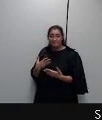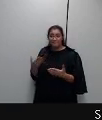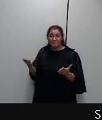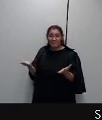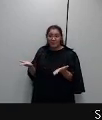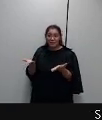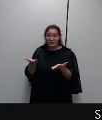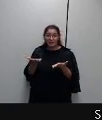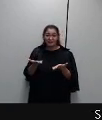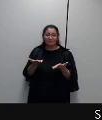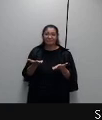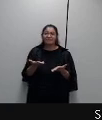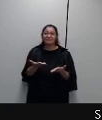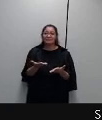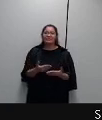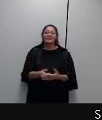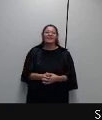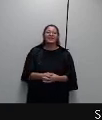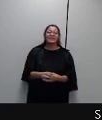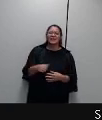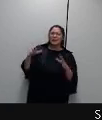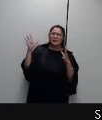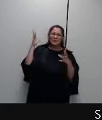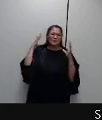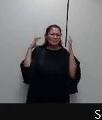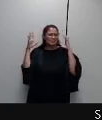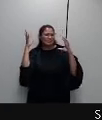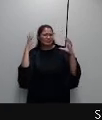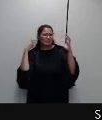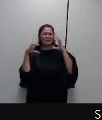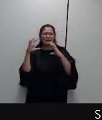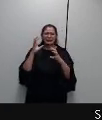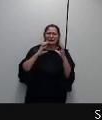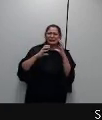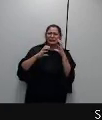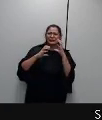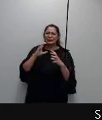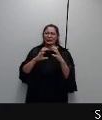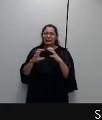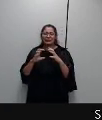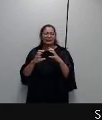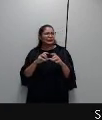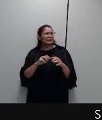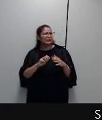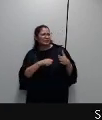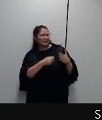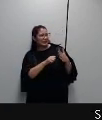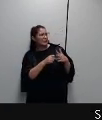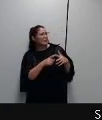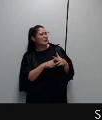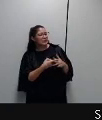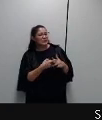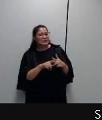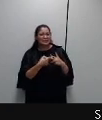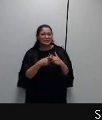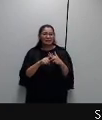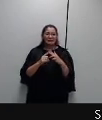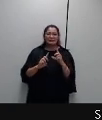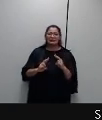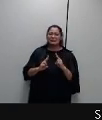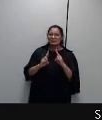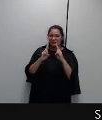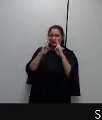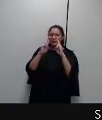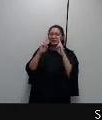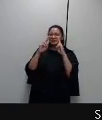aqui do meu prédio alguma dificuldade de tão instalando alguma coisa na apartamento abaixo